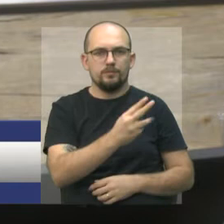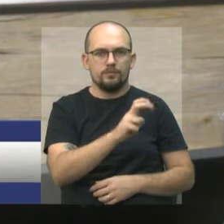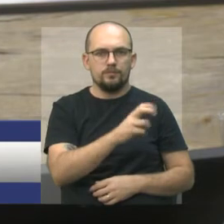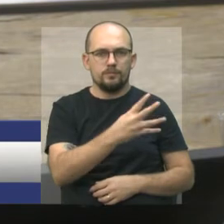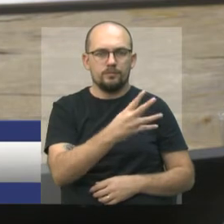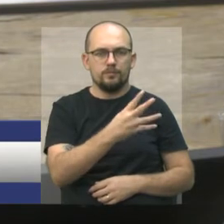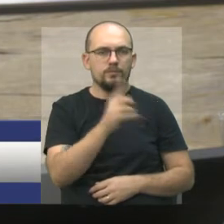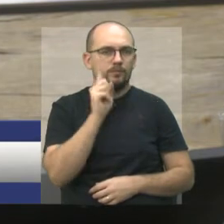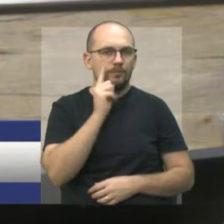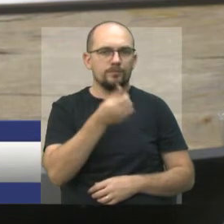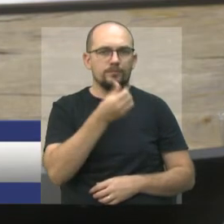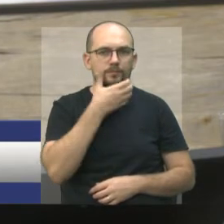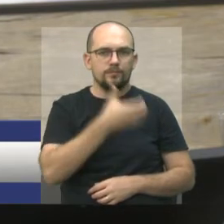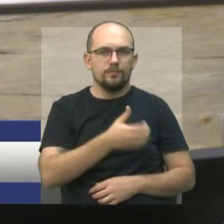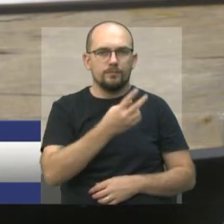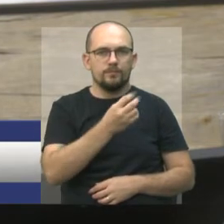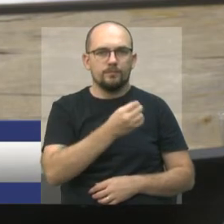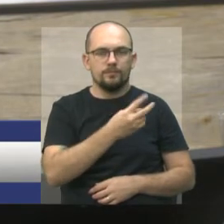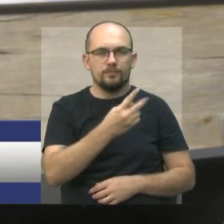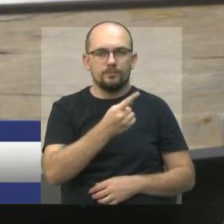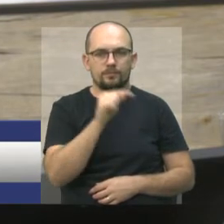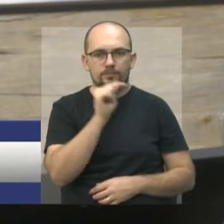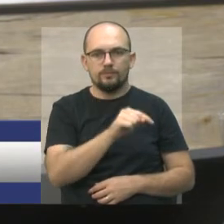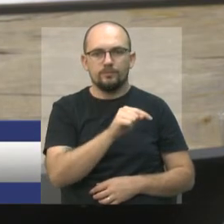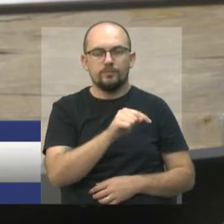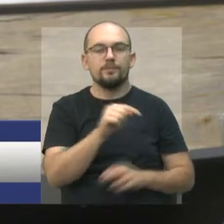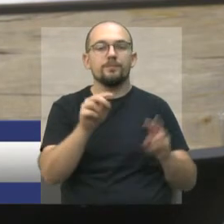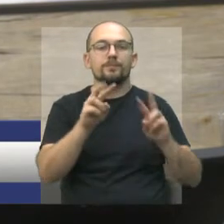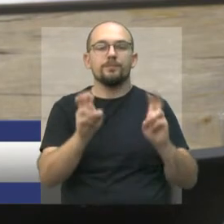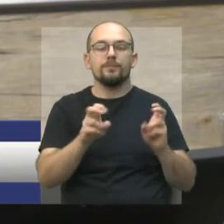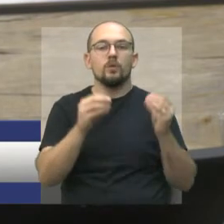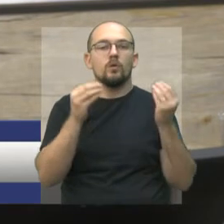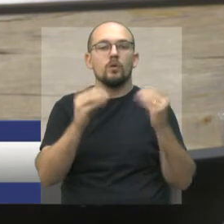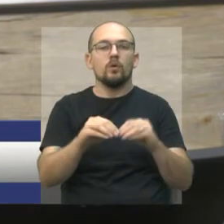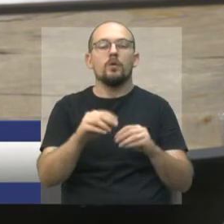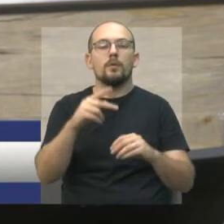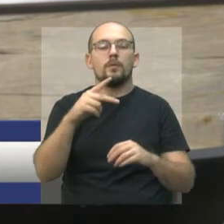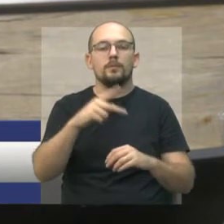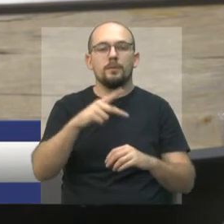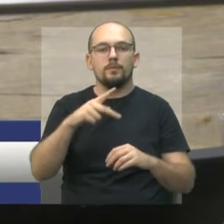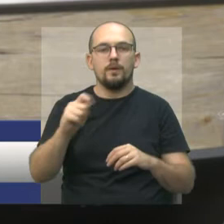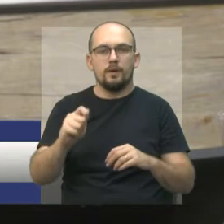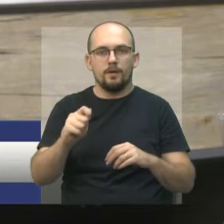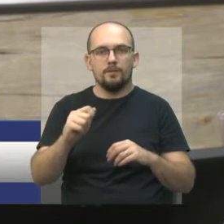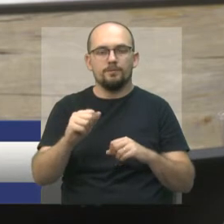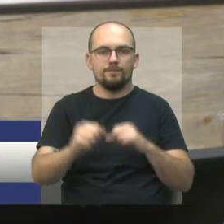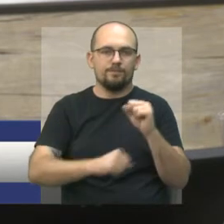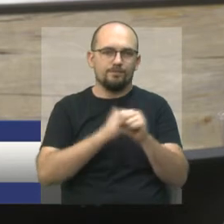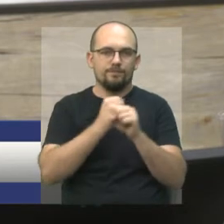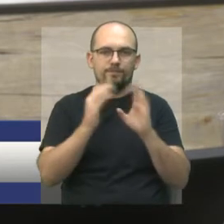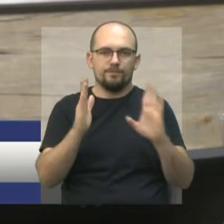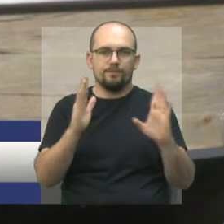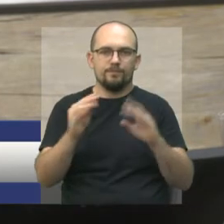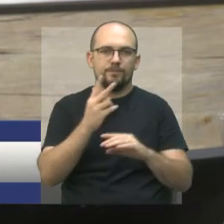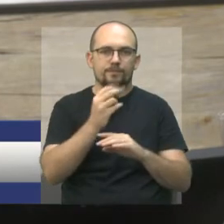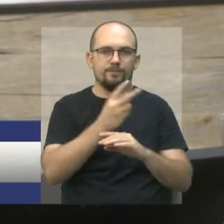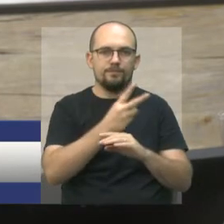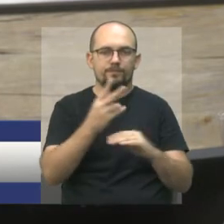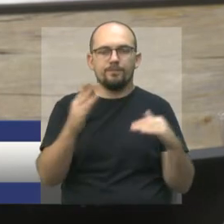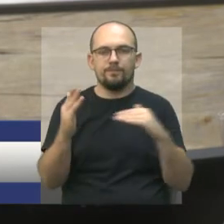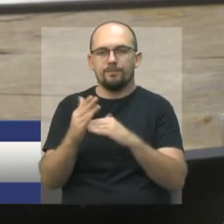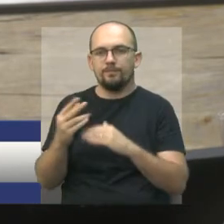5.354, de 6 de dezembro de 2021, que estabelece o Plano Plurianual do município para o período de 2022